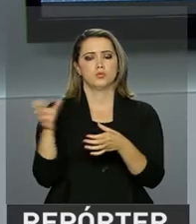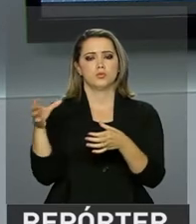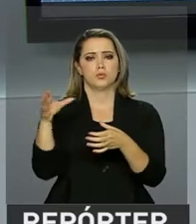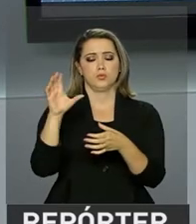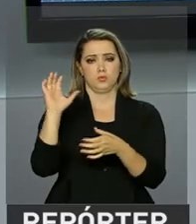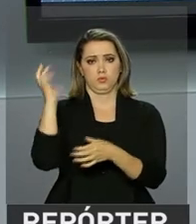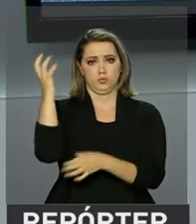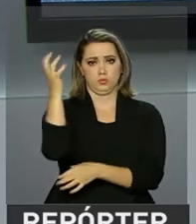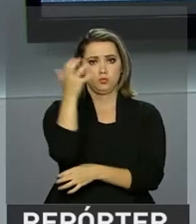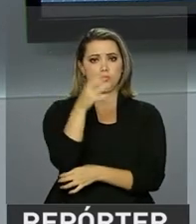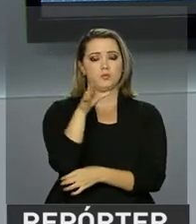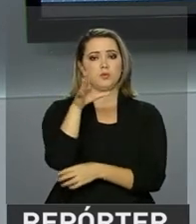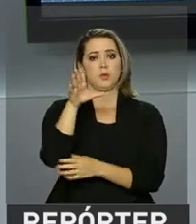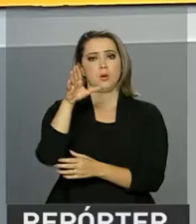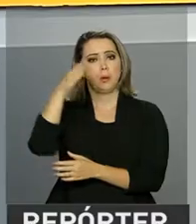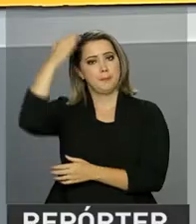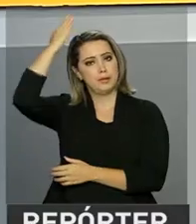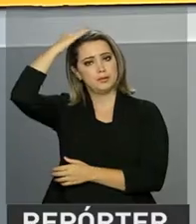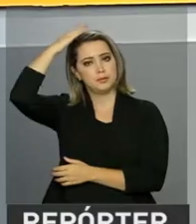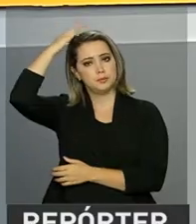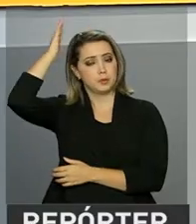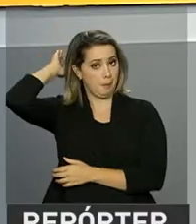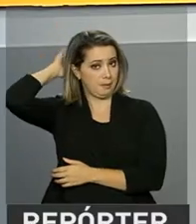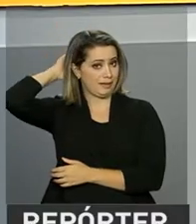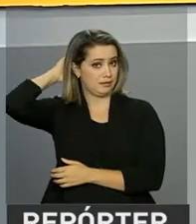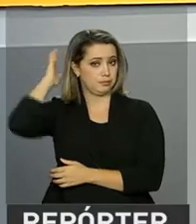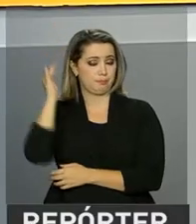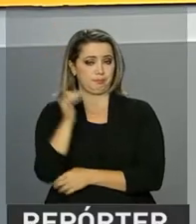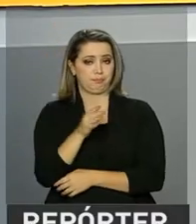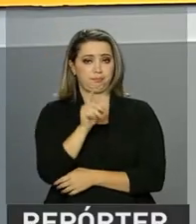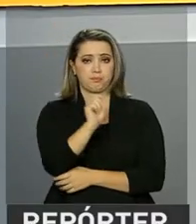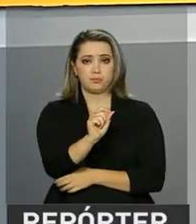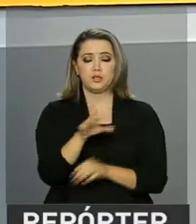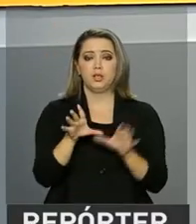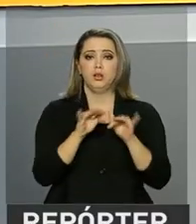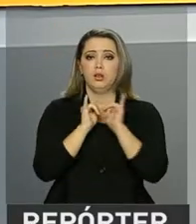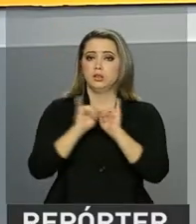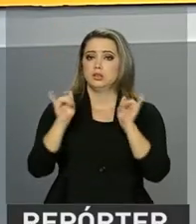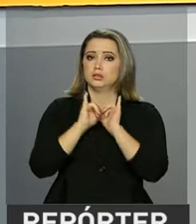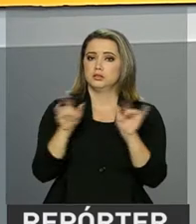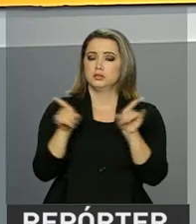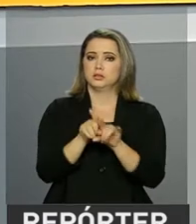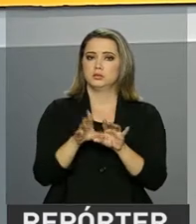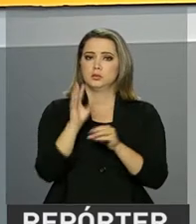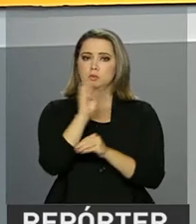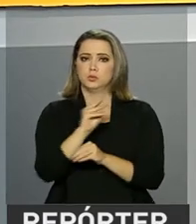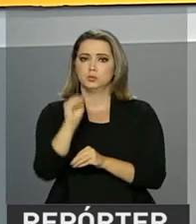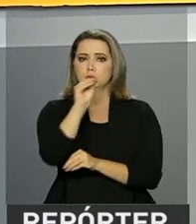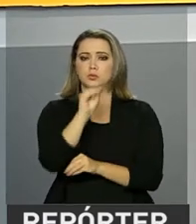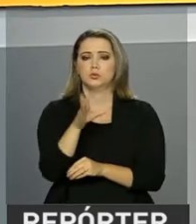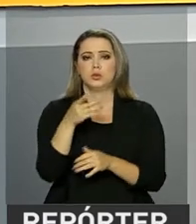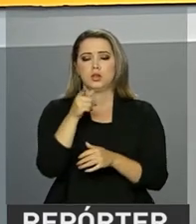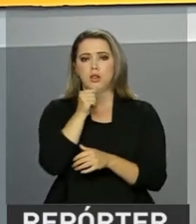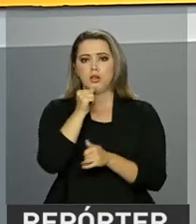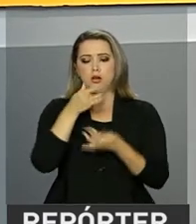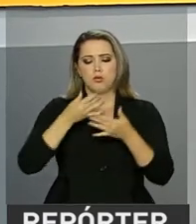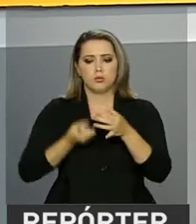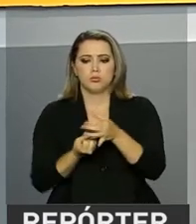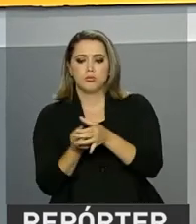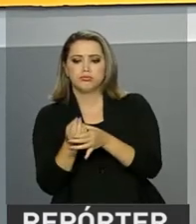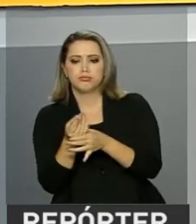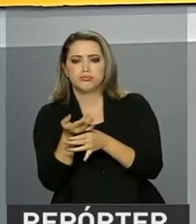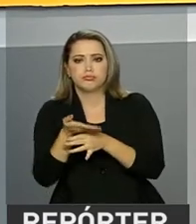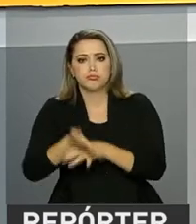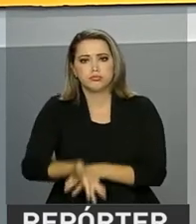nacional no estado do pará foi lançado também um programa para a preservação das nascentes e o acordo de paris